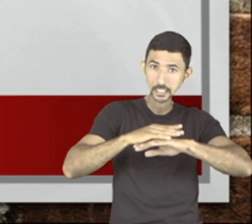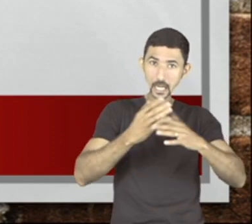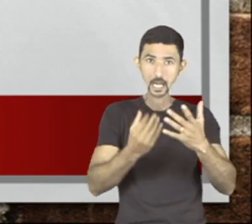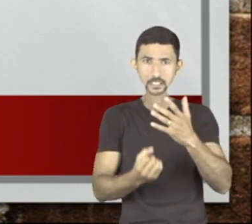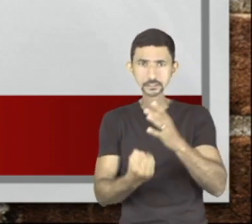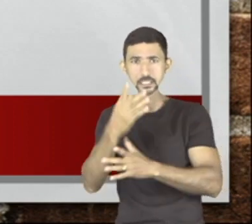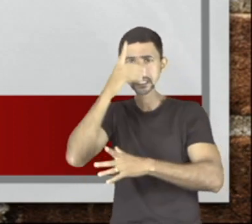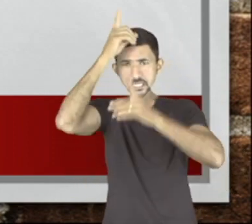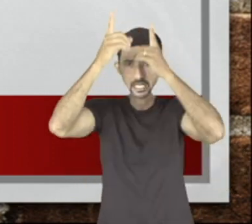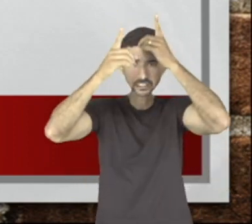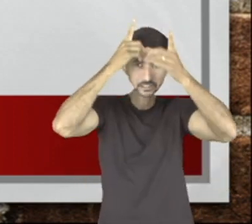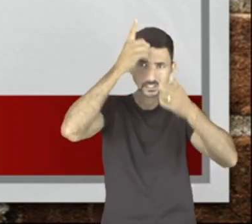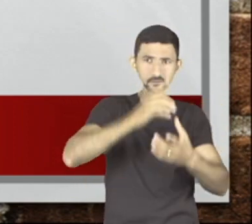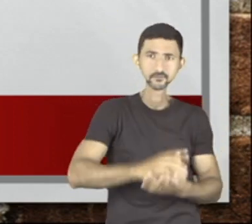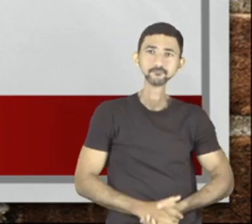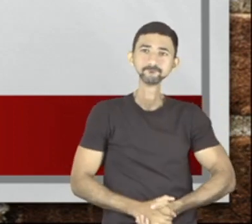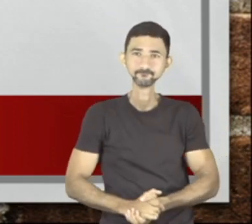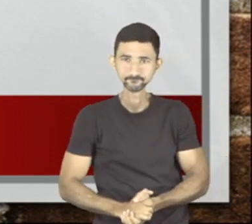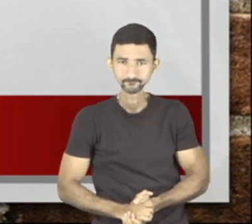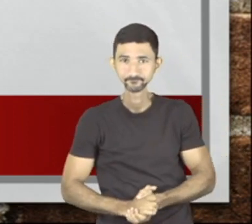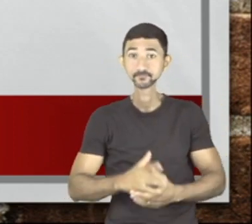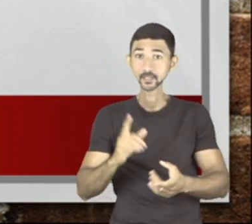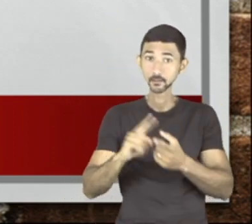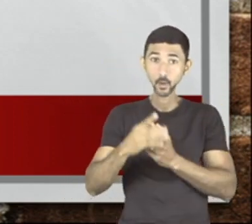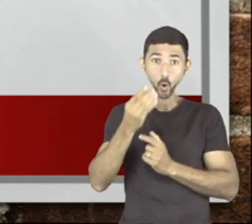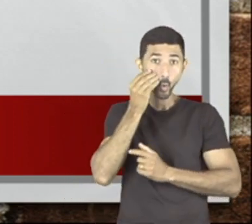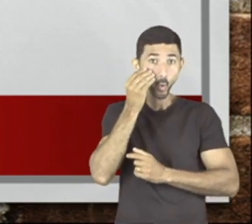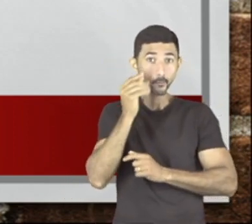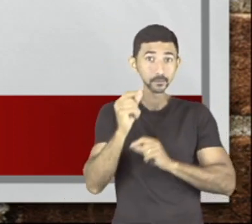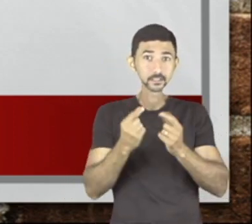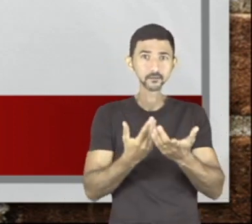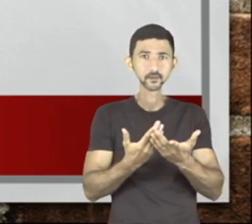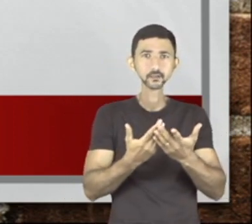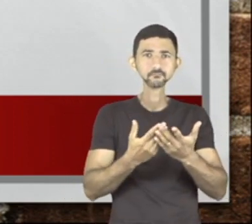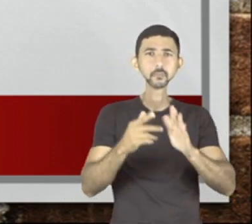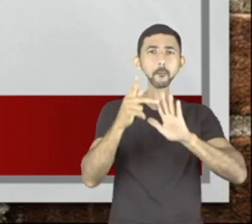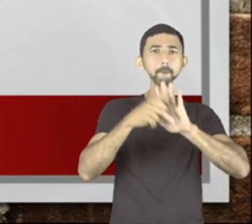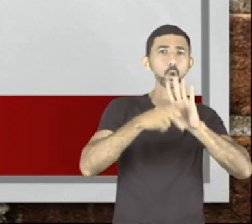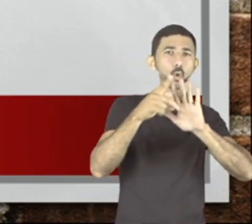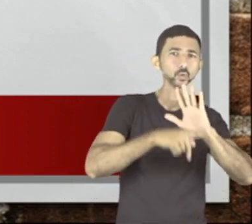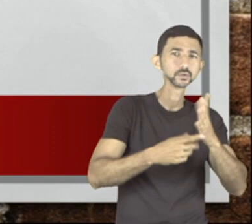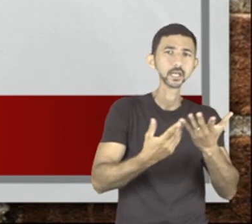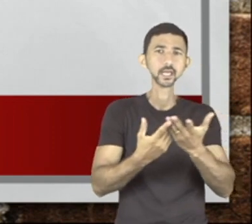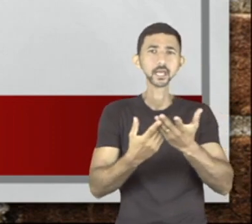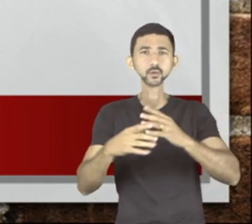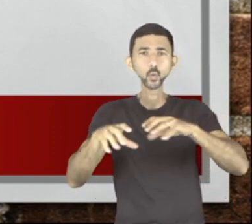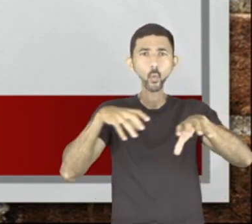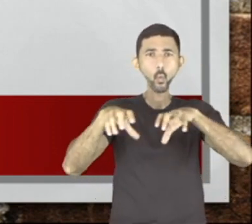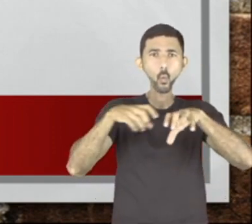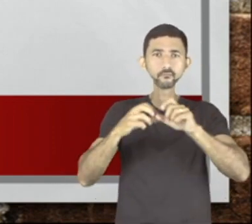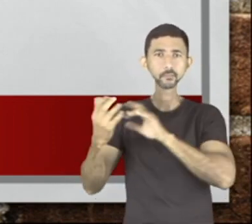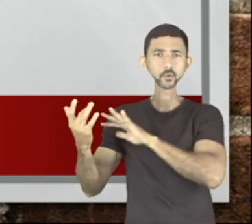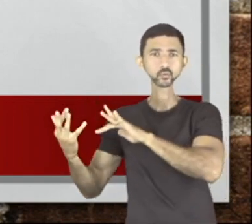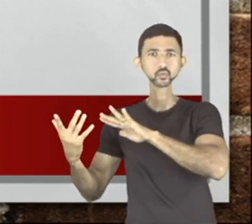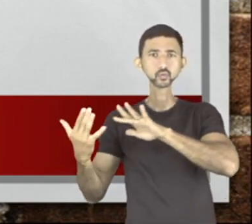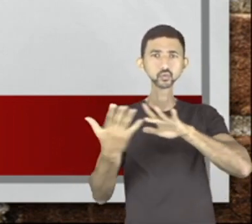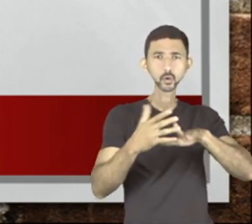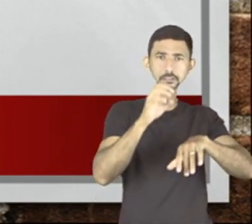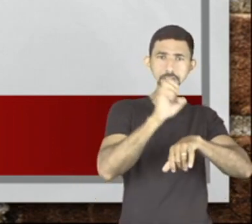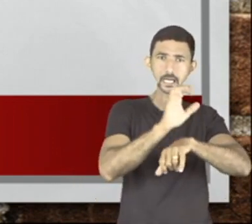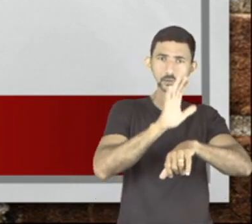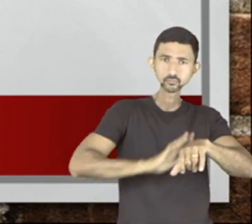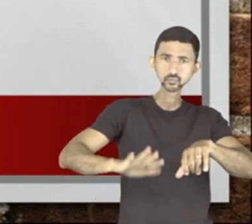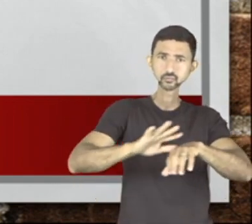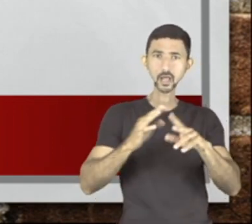criativa. E a gente observa que esses projetos, essa movimentação toda do nosso estado,